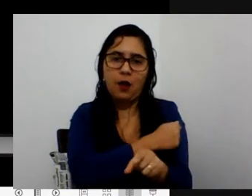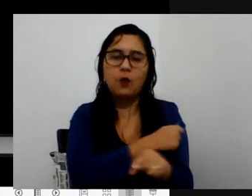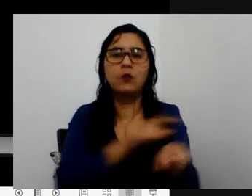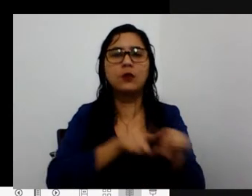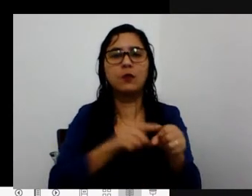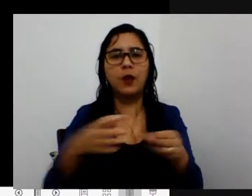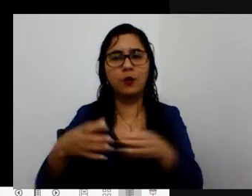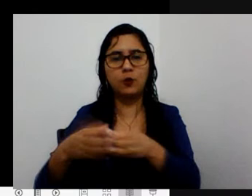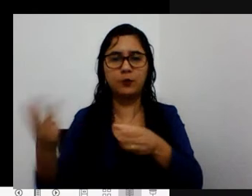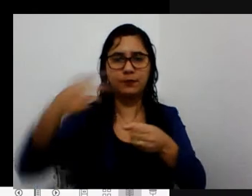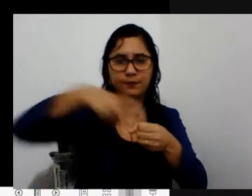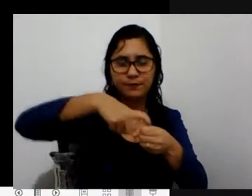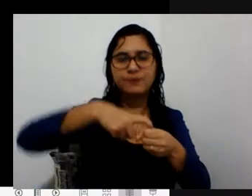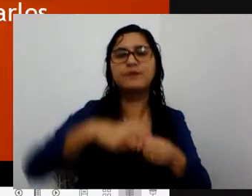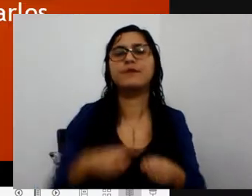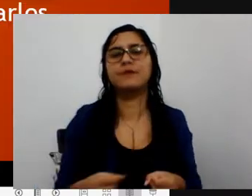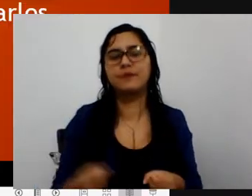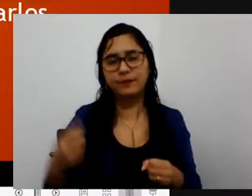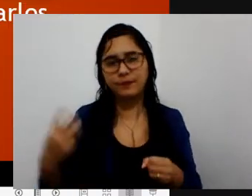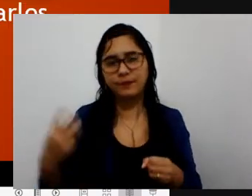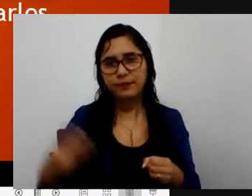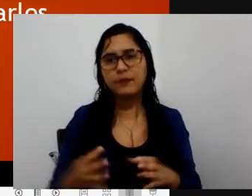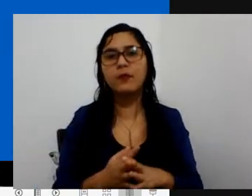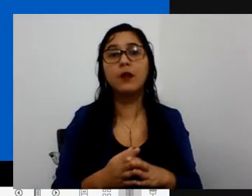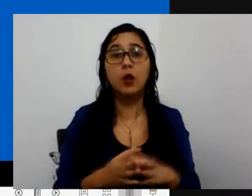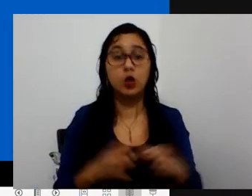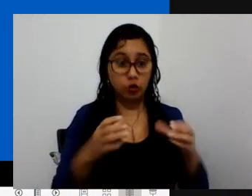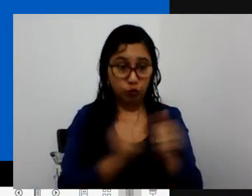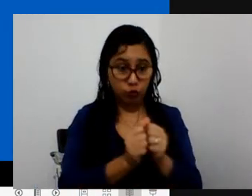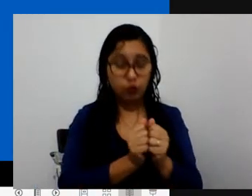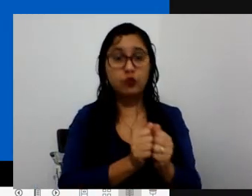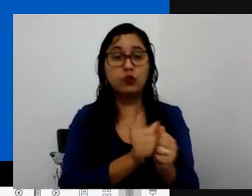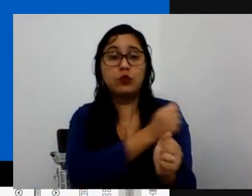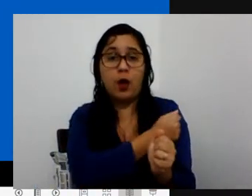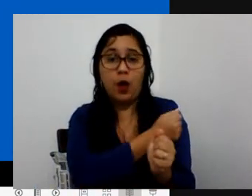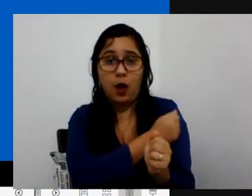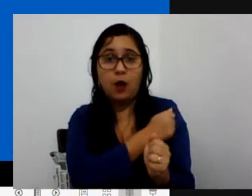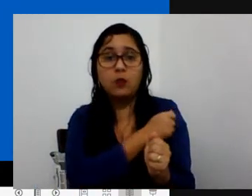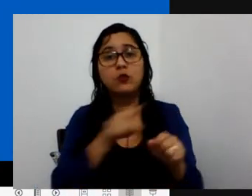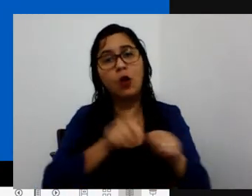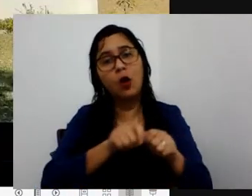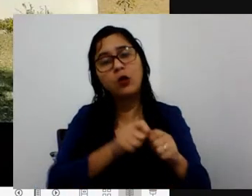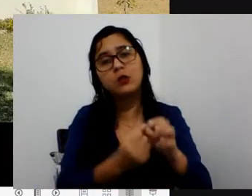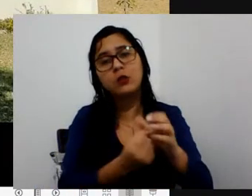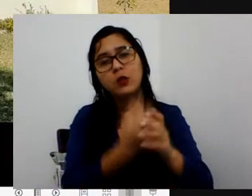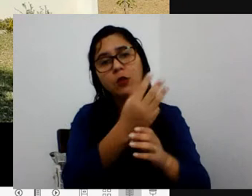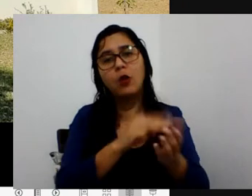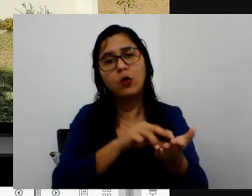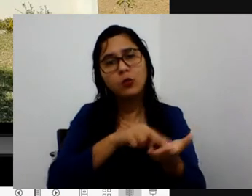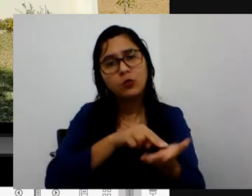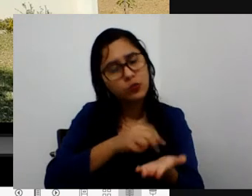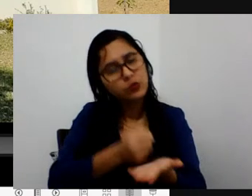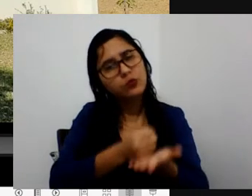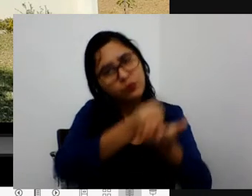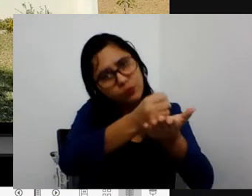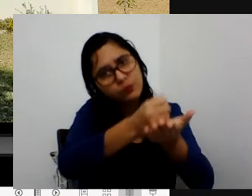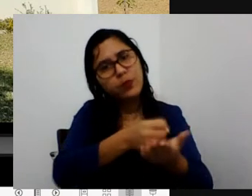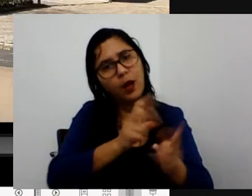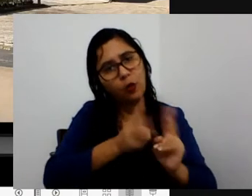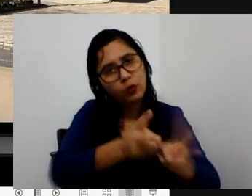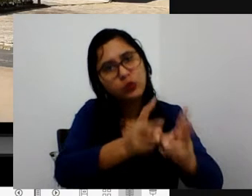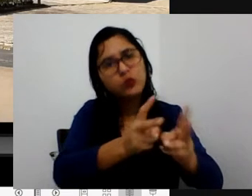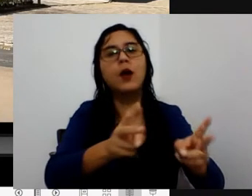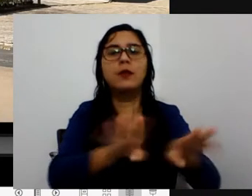terceirizados. Construímos com estudantes suportes para permanência e conclusão de curso, ou